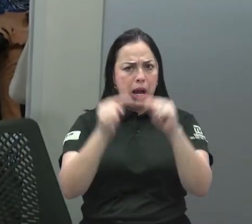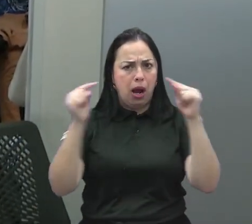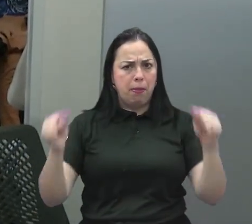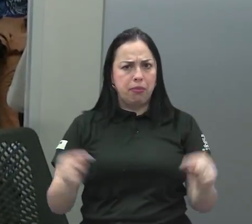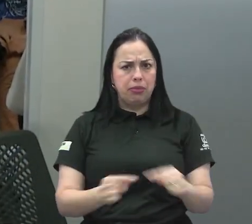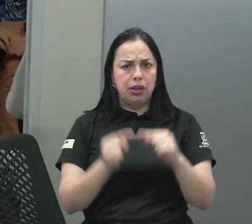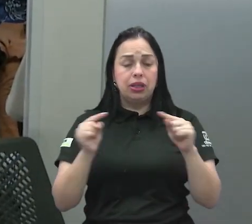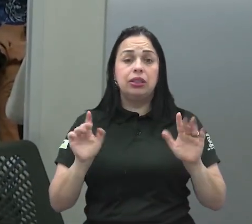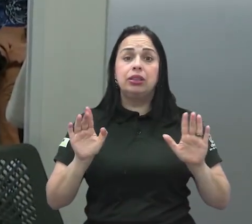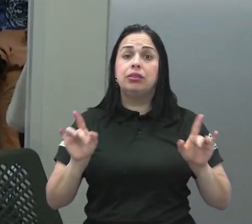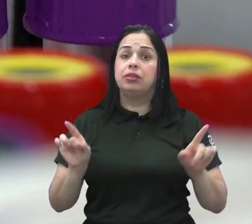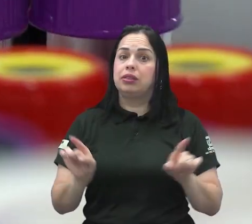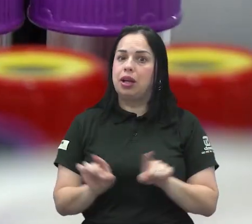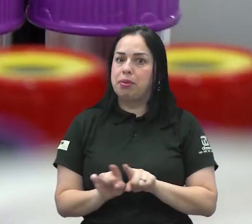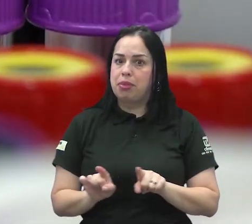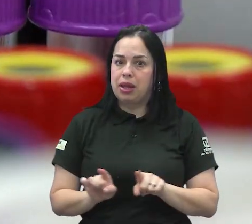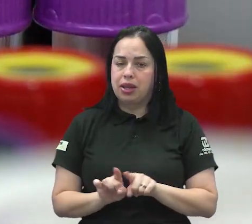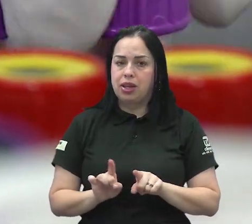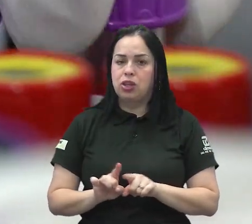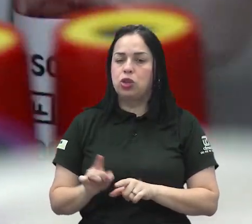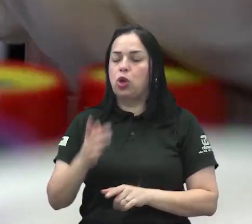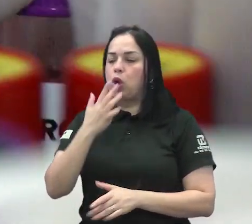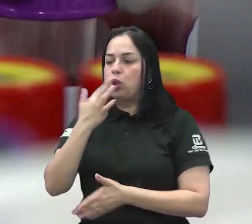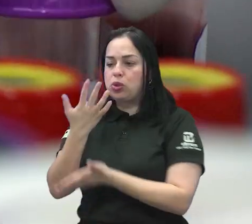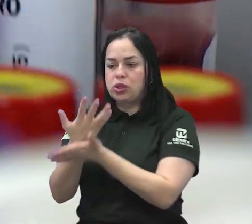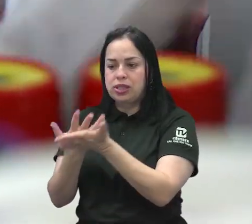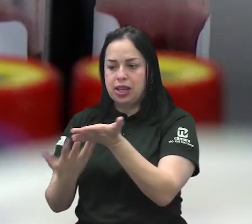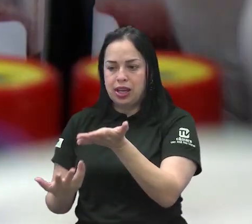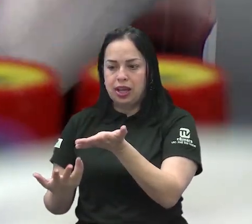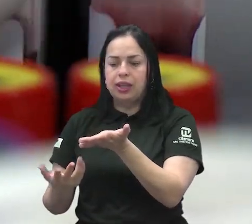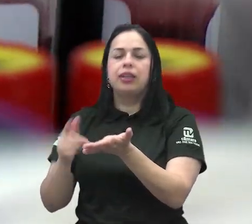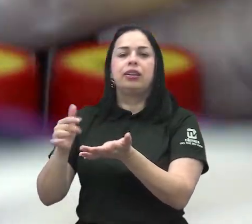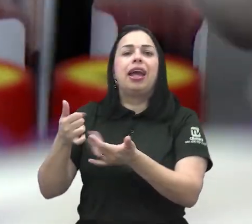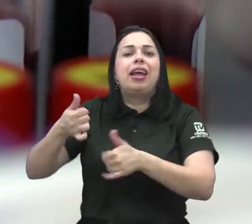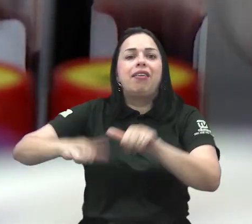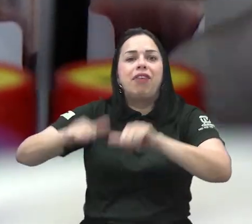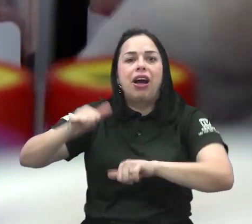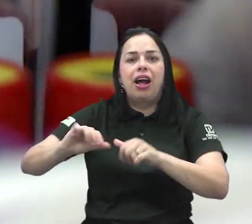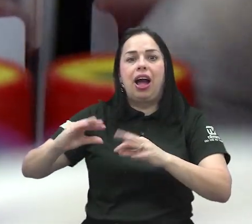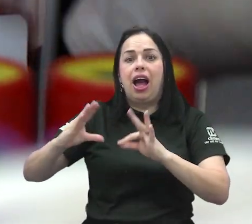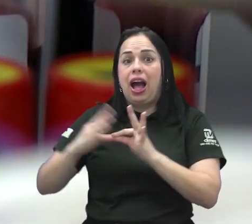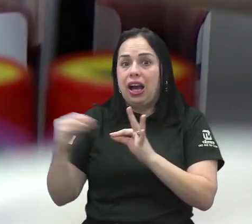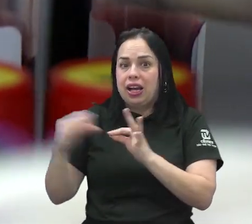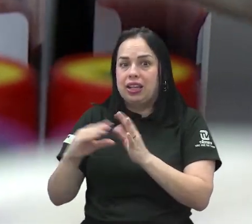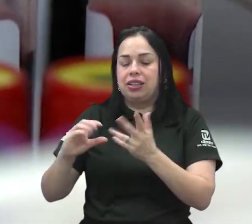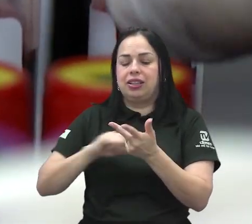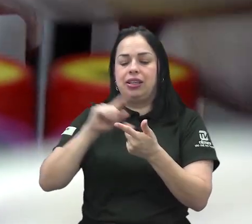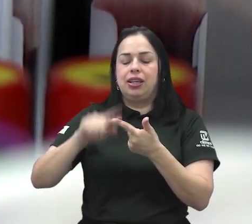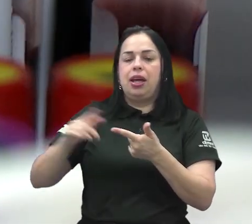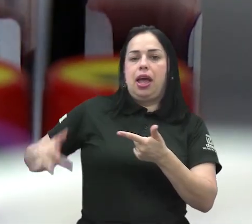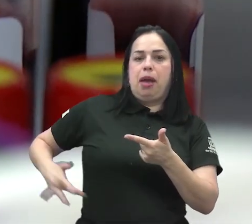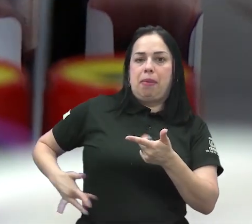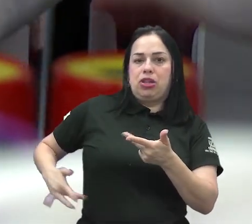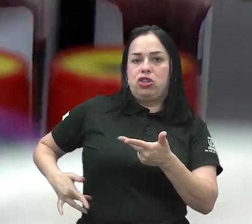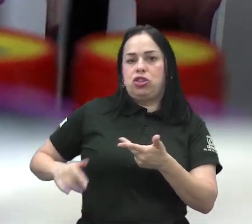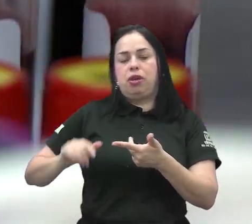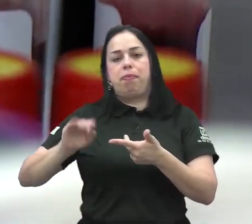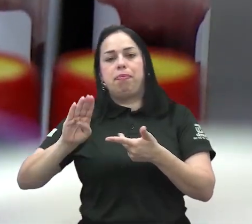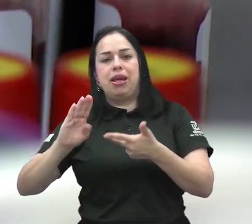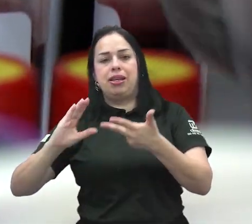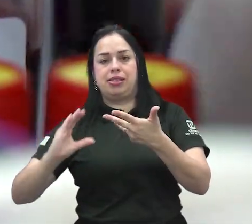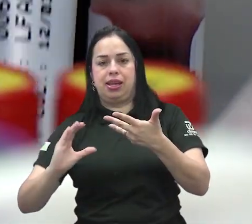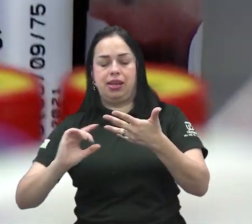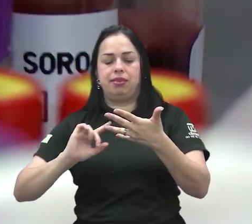em diversos requisitos. Além disso, todo o sangue é testado para o HIV, HTLV, hepatite B